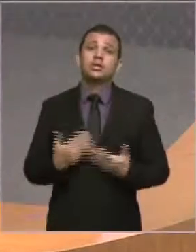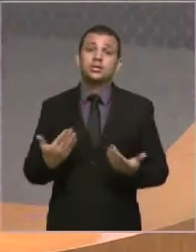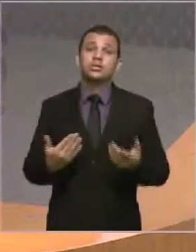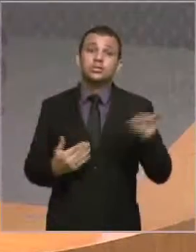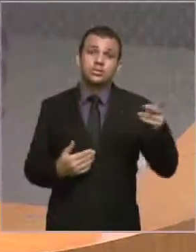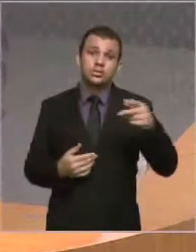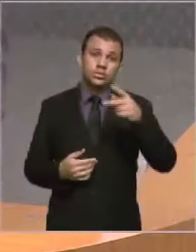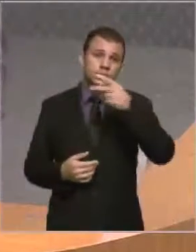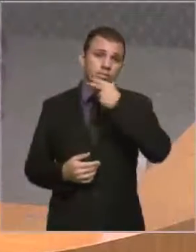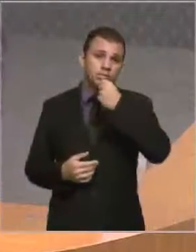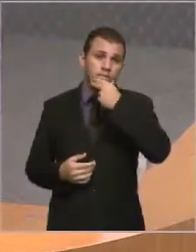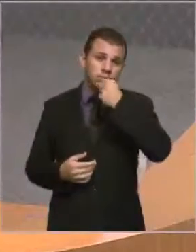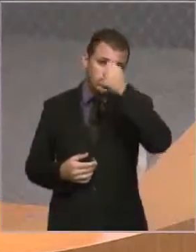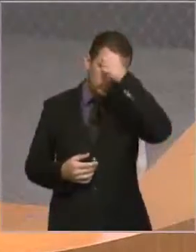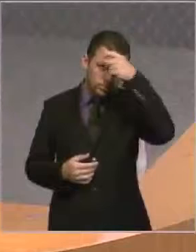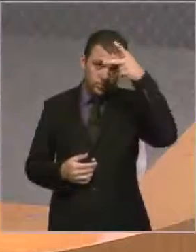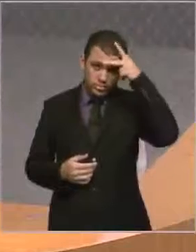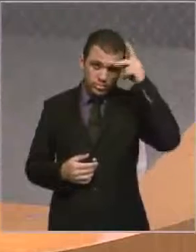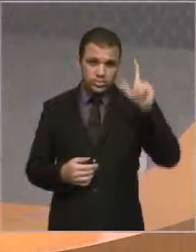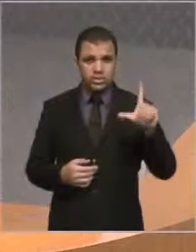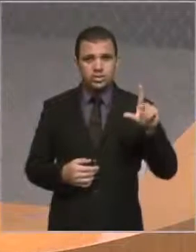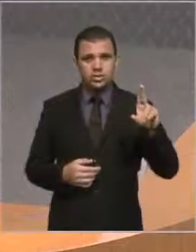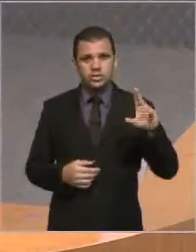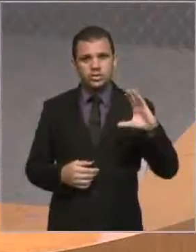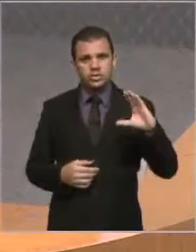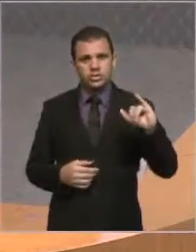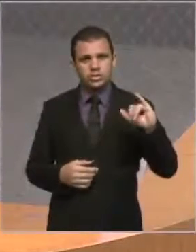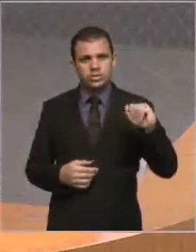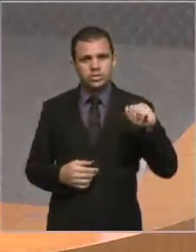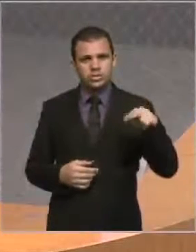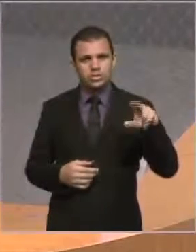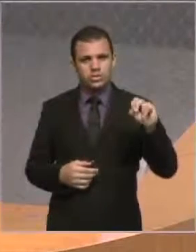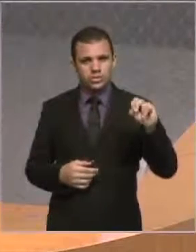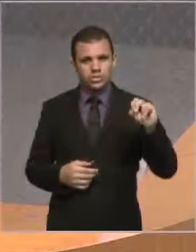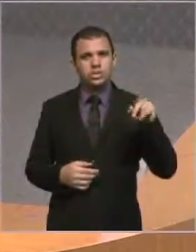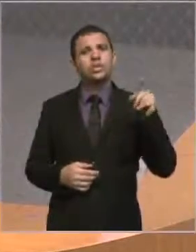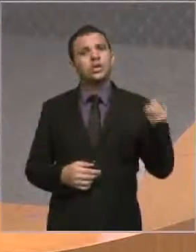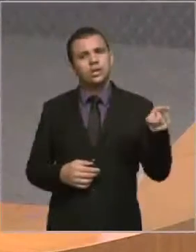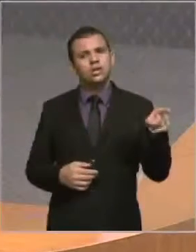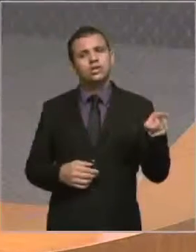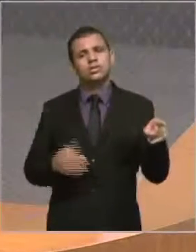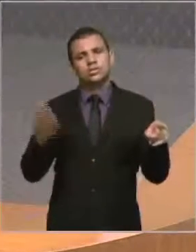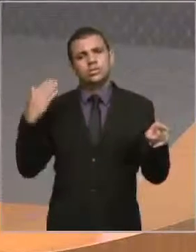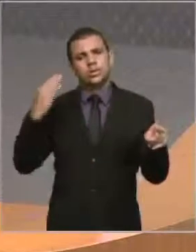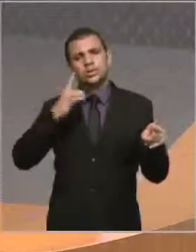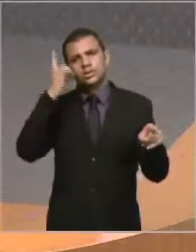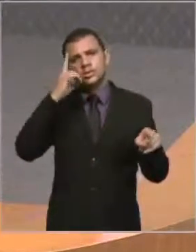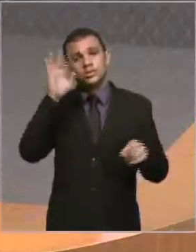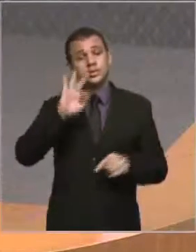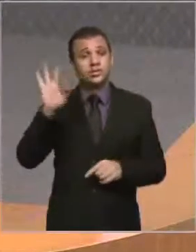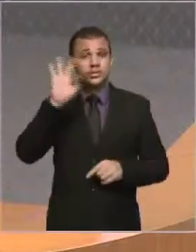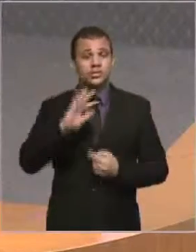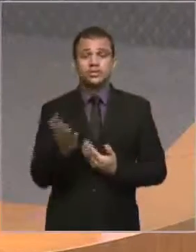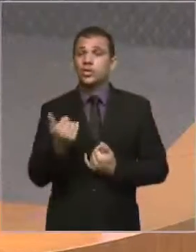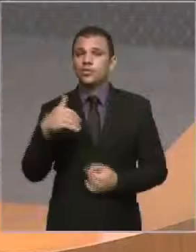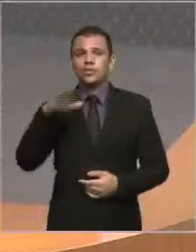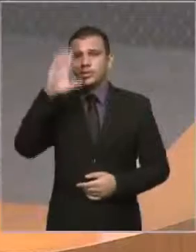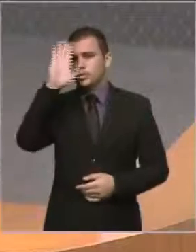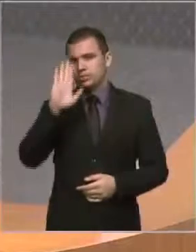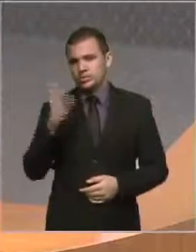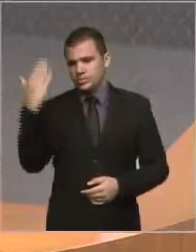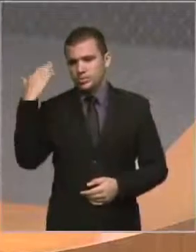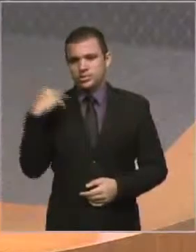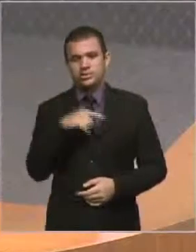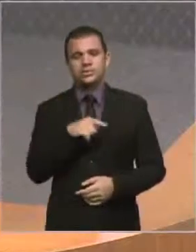ainda deputado federal, naquela legislatura, inclusive o deputado mais novo do país, não mediu os esforços para que